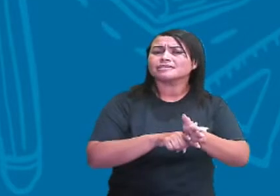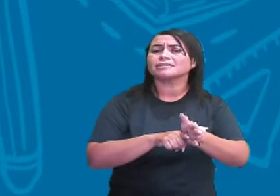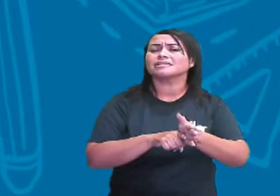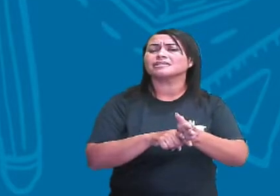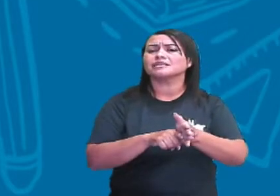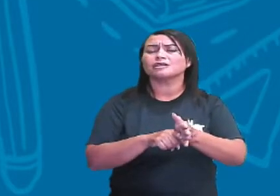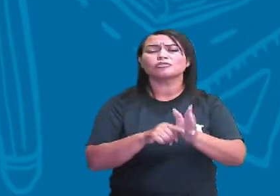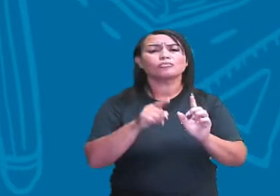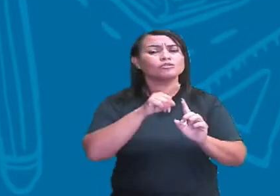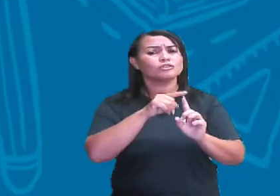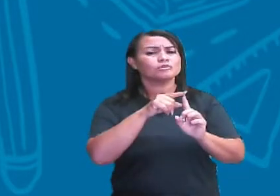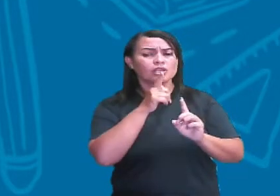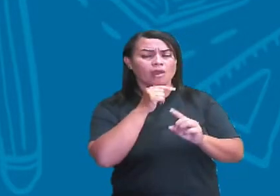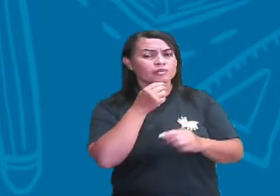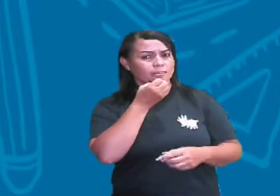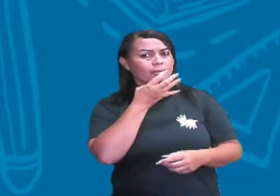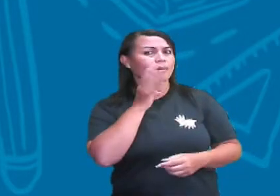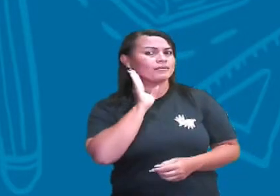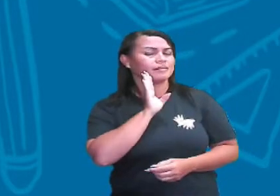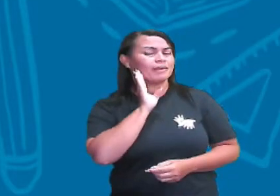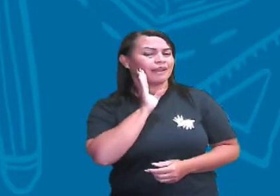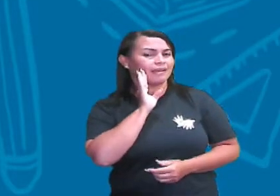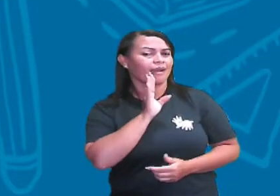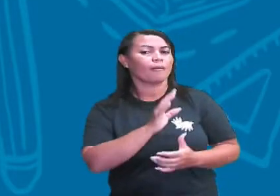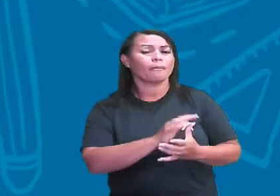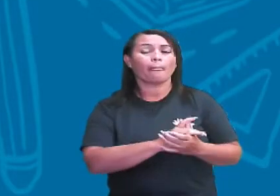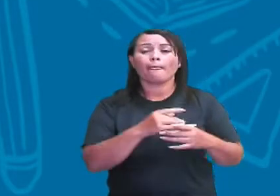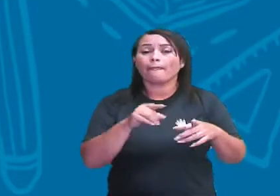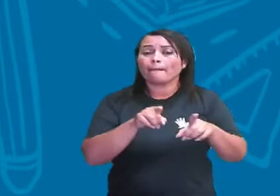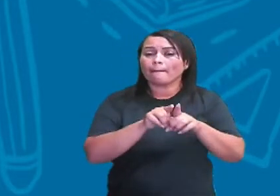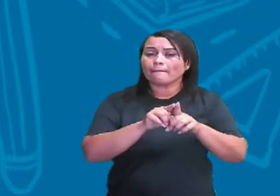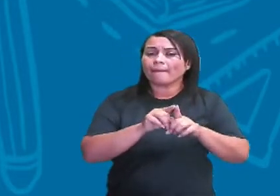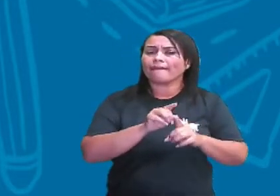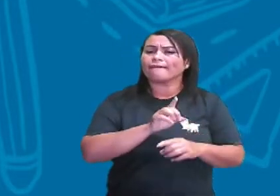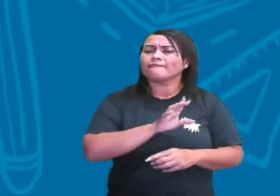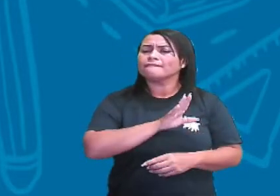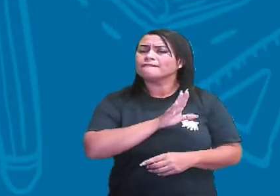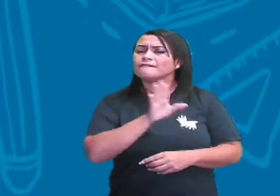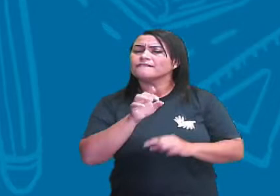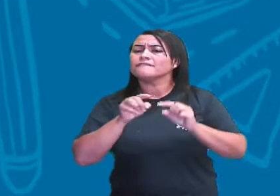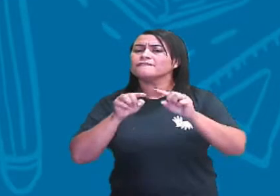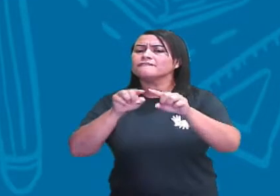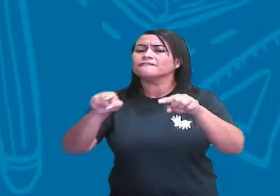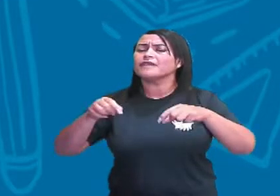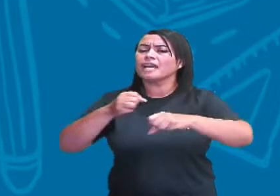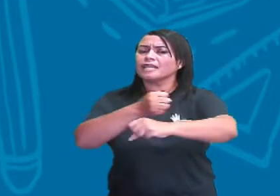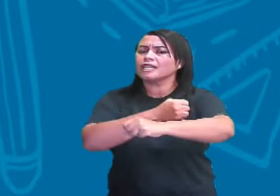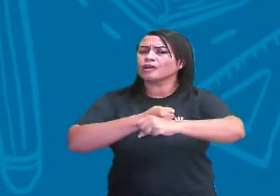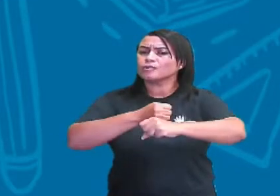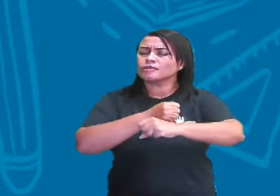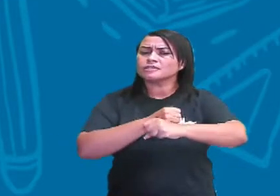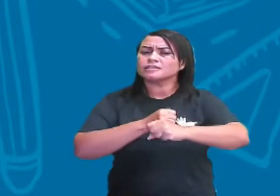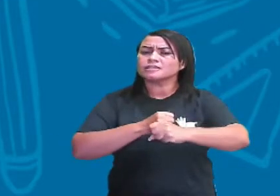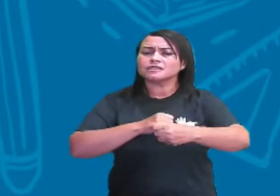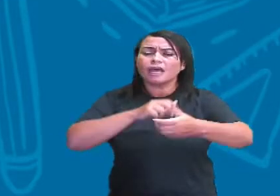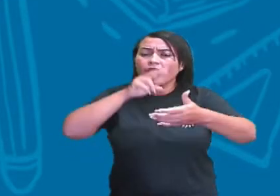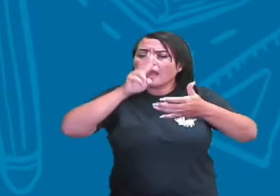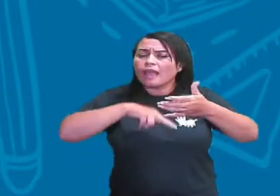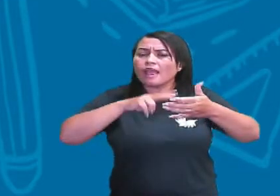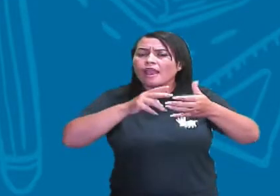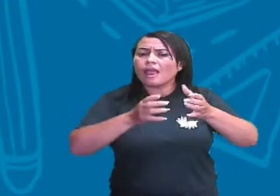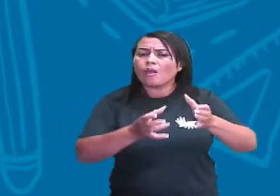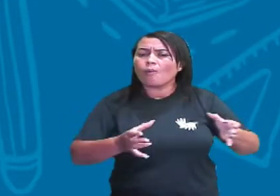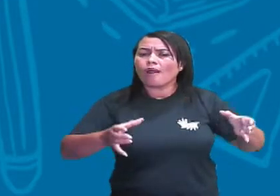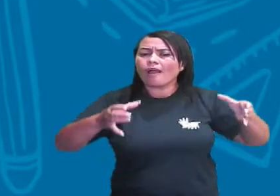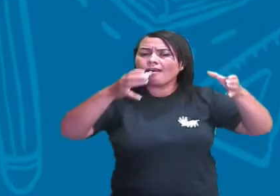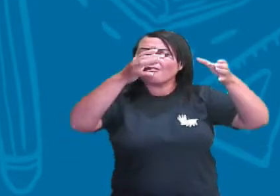muito bacana descobrir isso. Além disso, vai lá na cozinha e tenta ler o rótulo da sua água